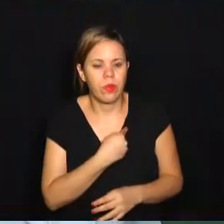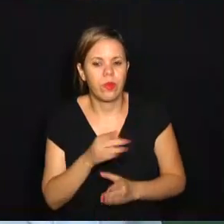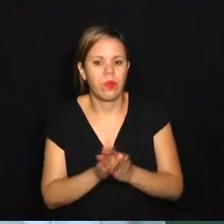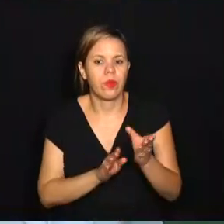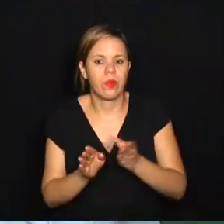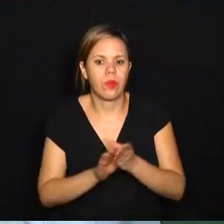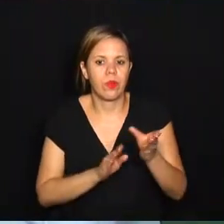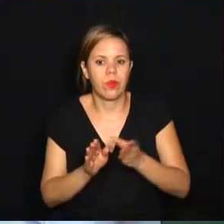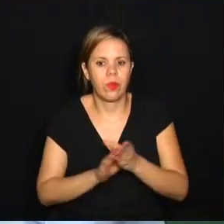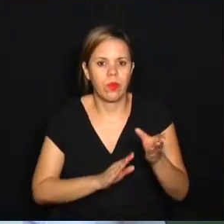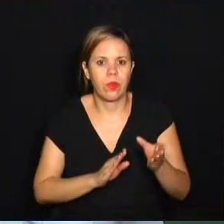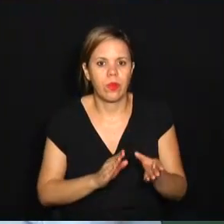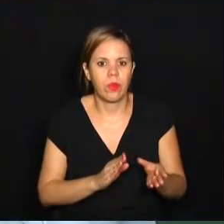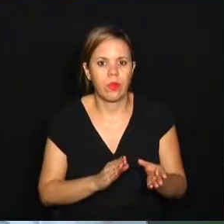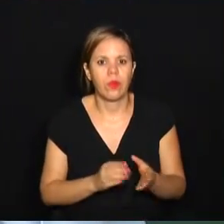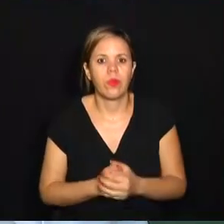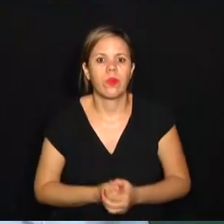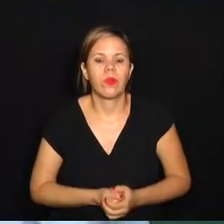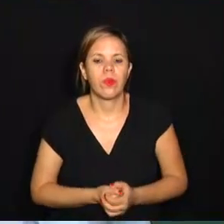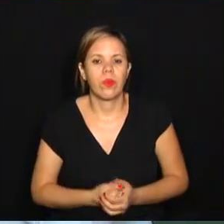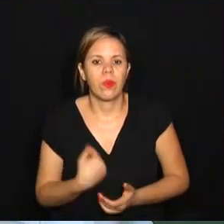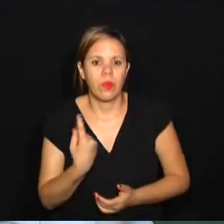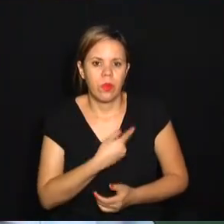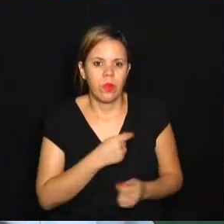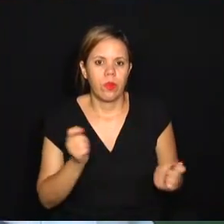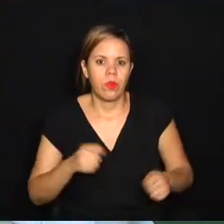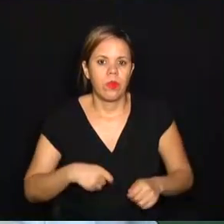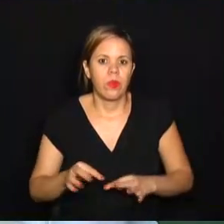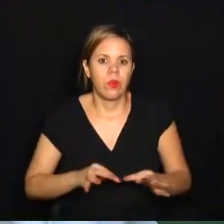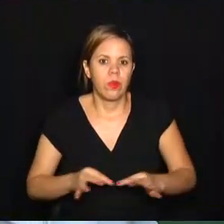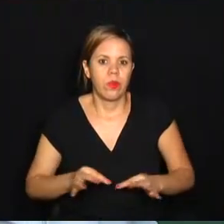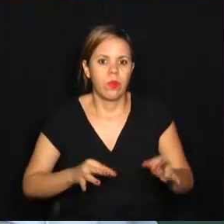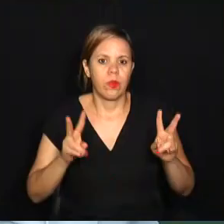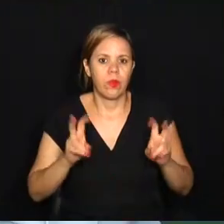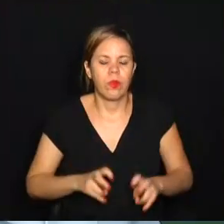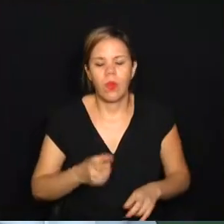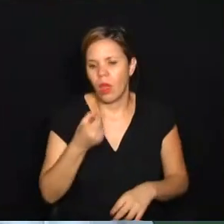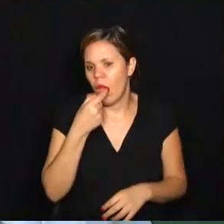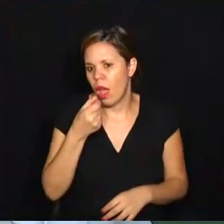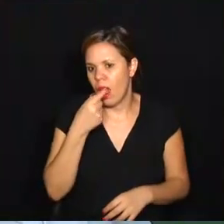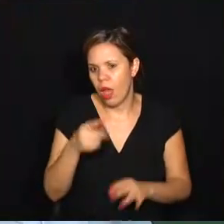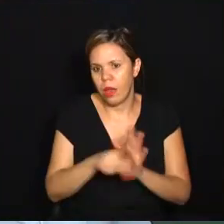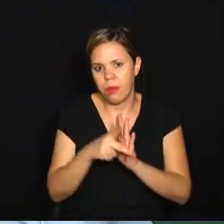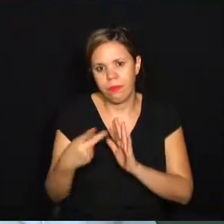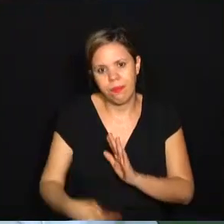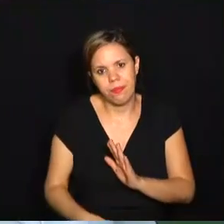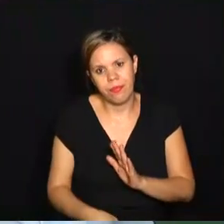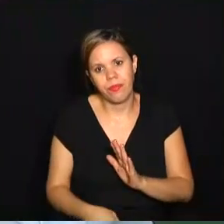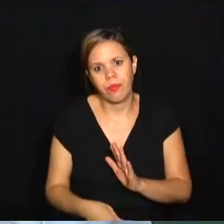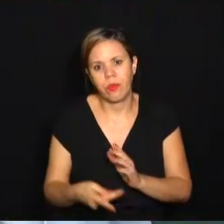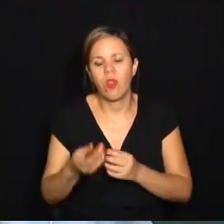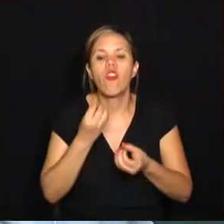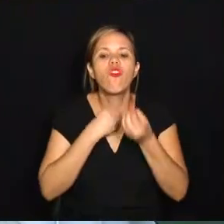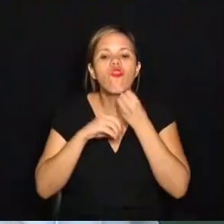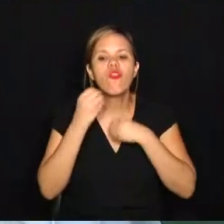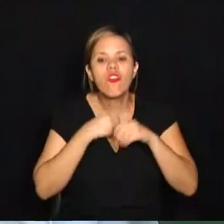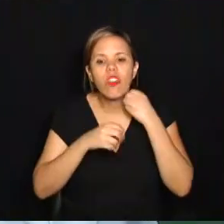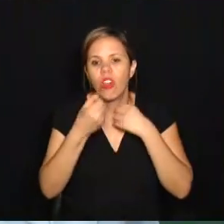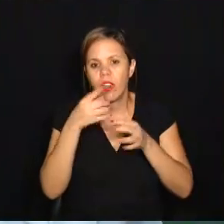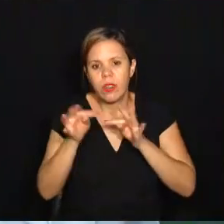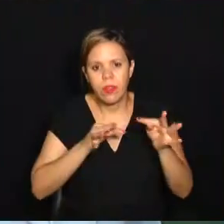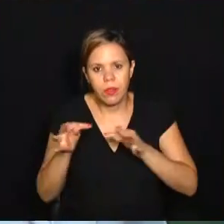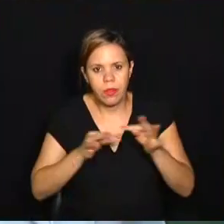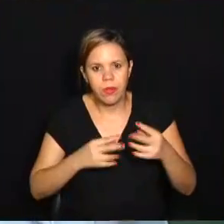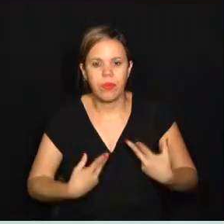orientando um determinado tipo. A gente pode tratar muitas vezes com anticoncepcionais ou com tratamento hormonal, ou até mesmo